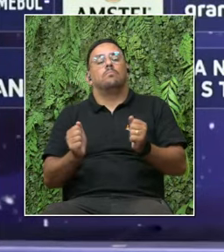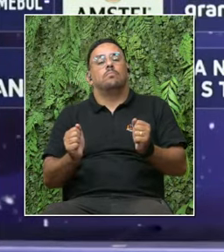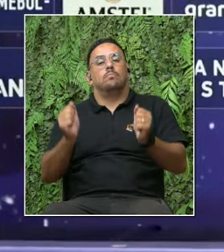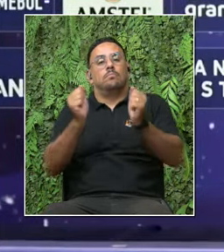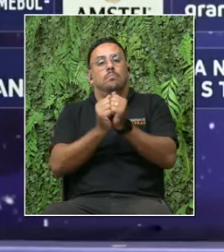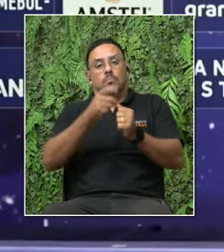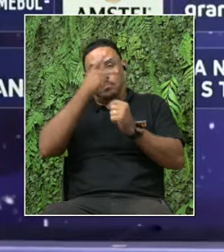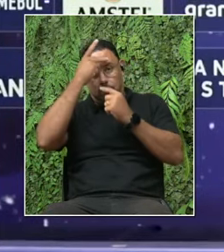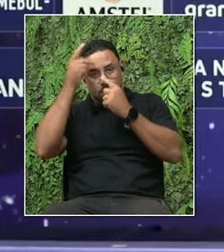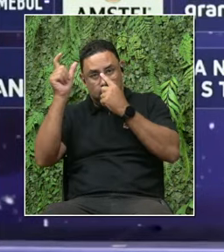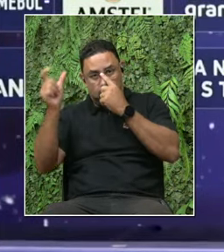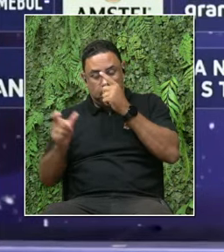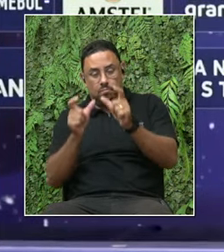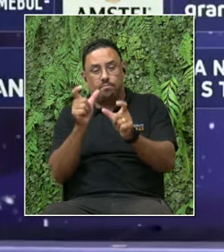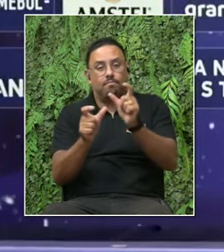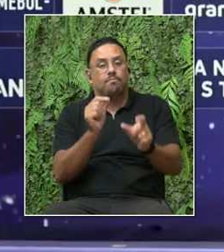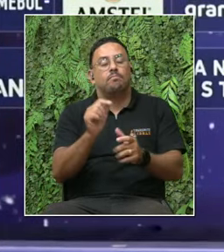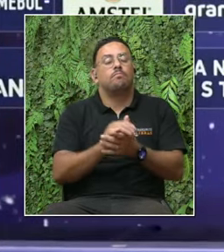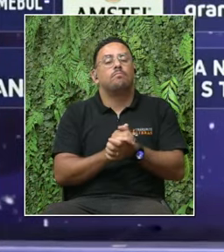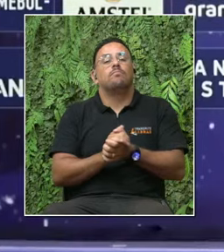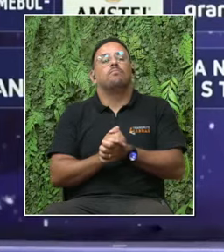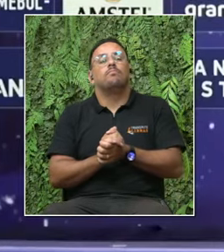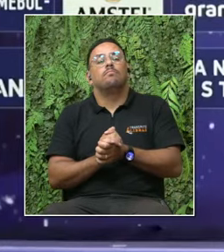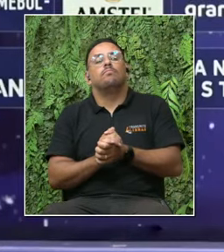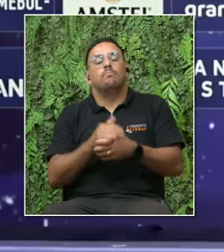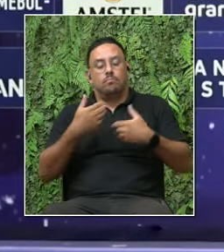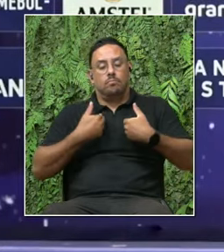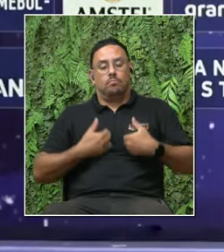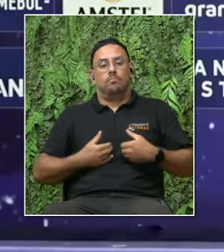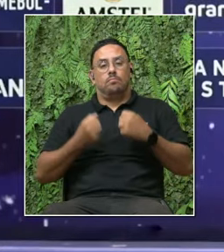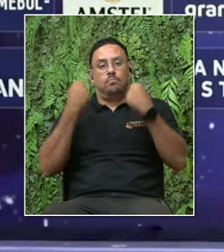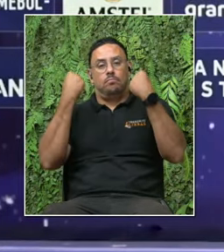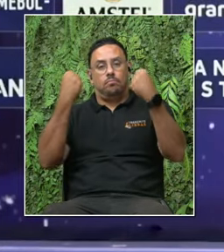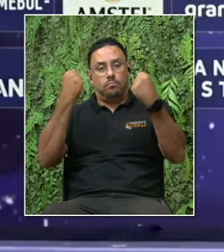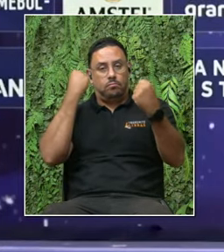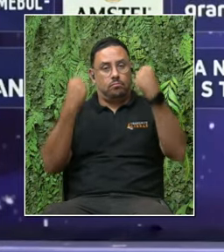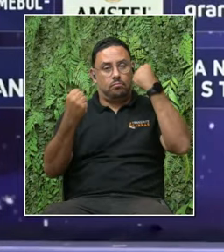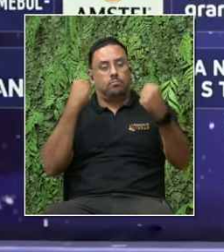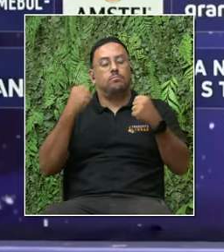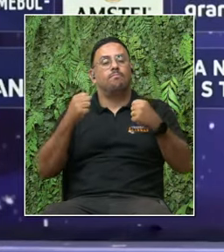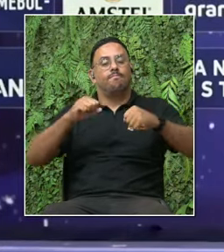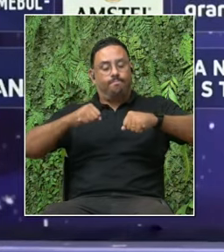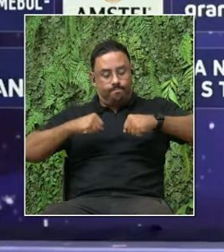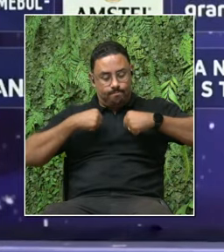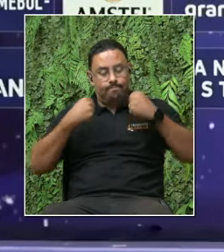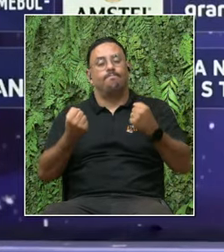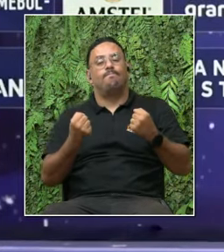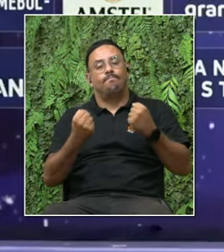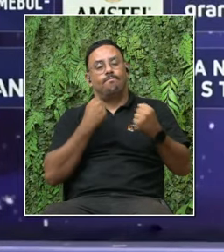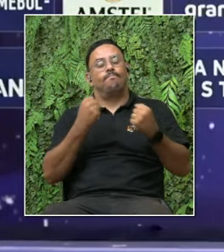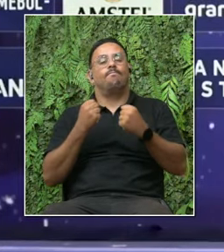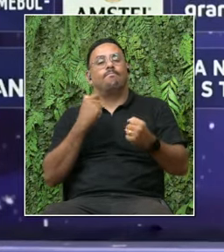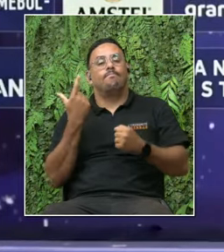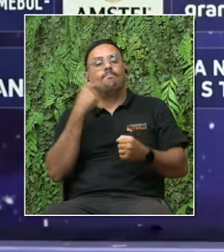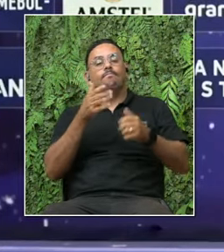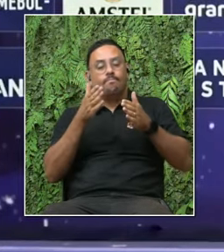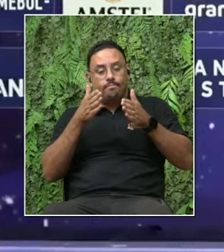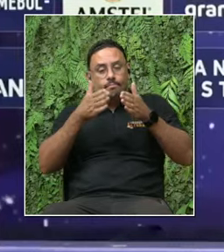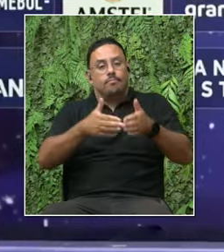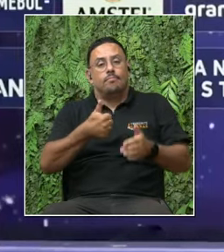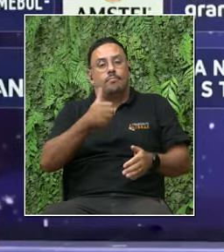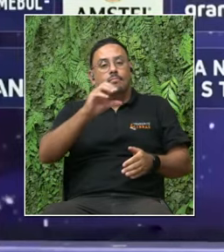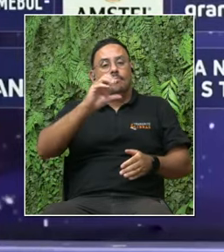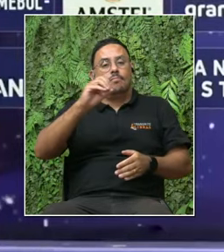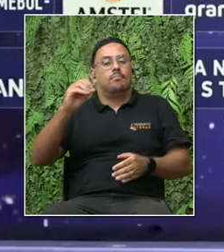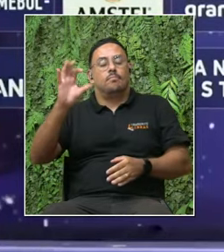com o pessoal da da da condição física e trabalhamos muito para para conseguir chegar 100% e